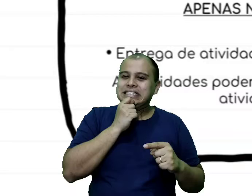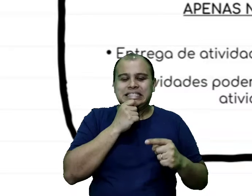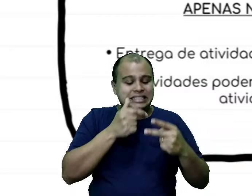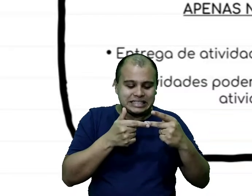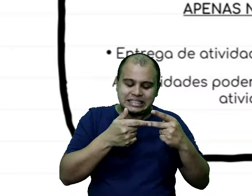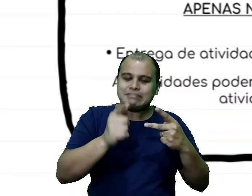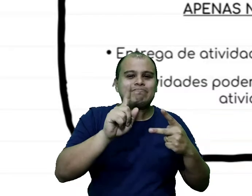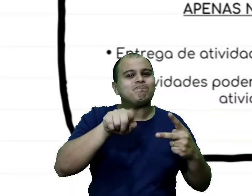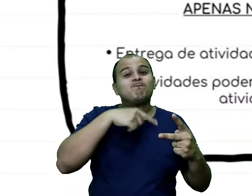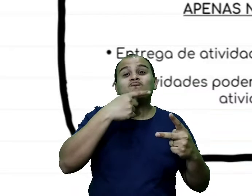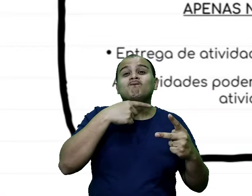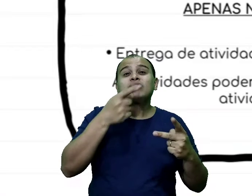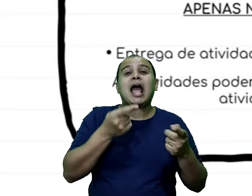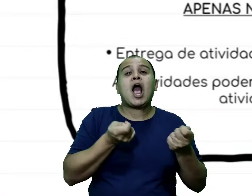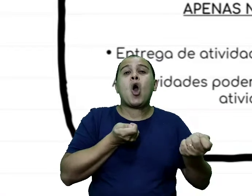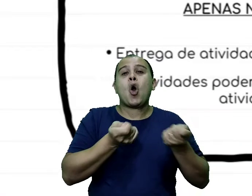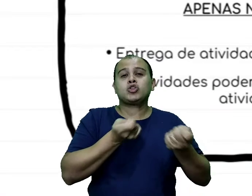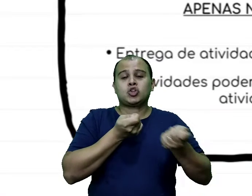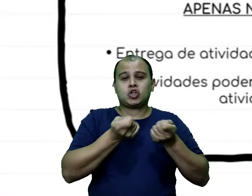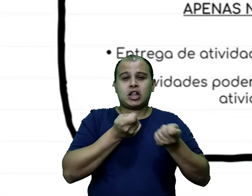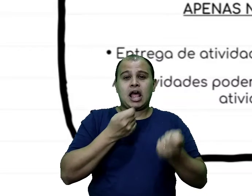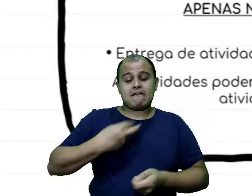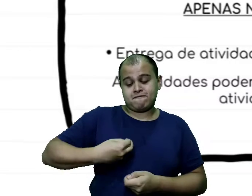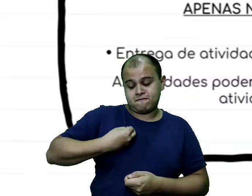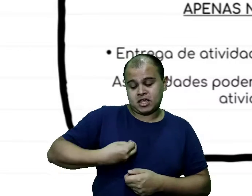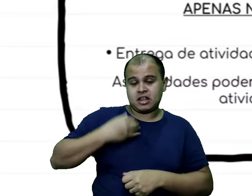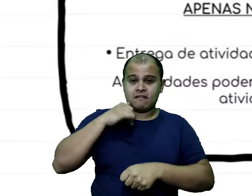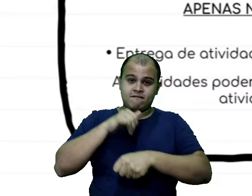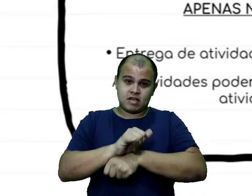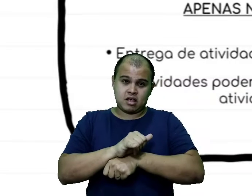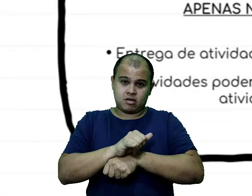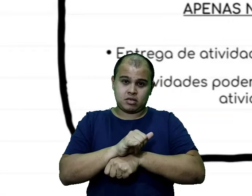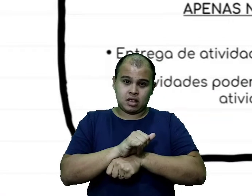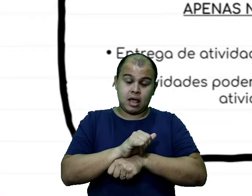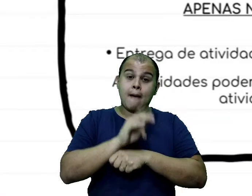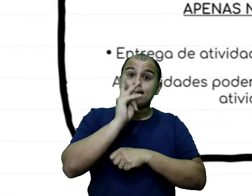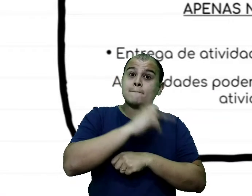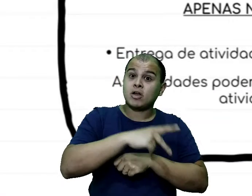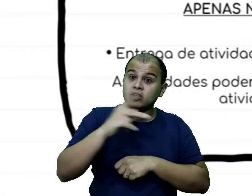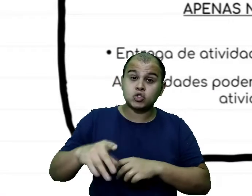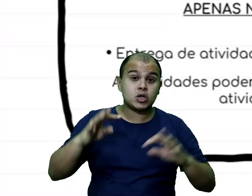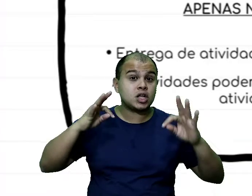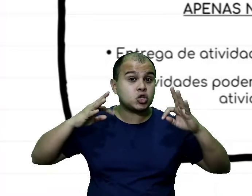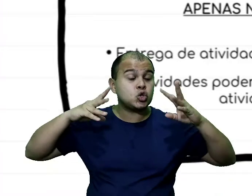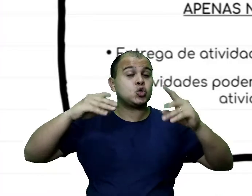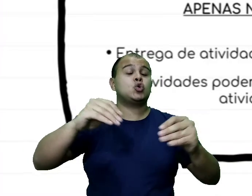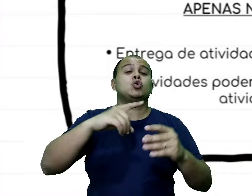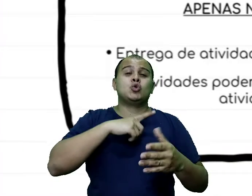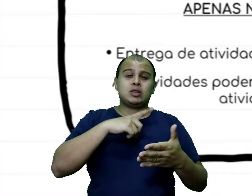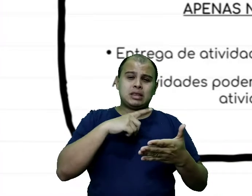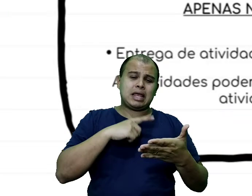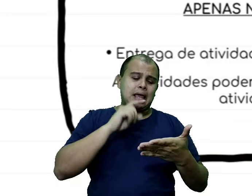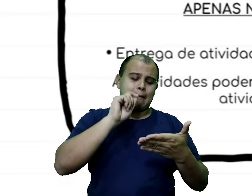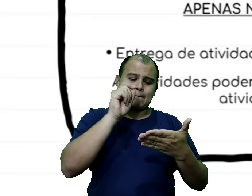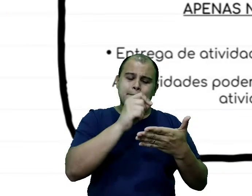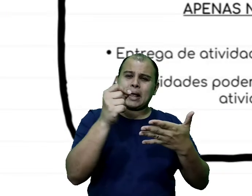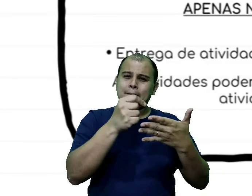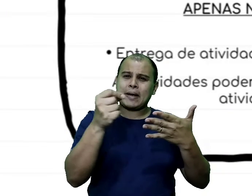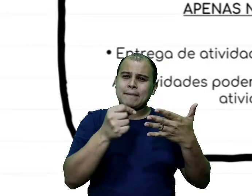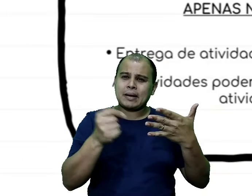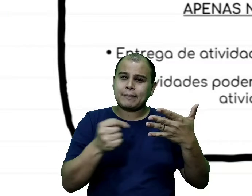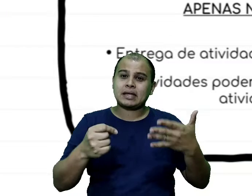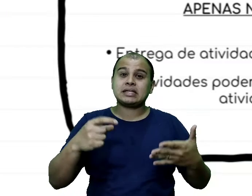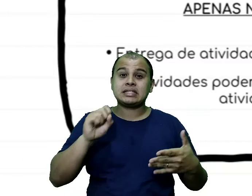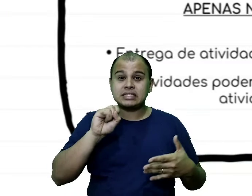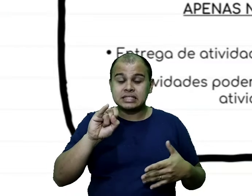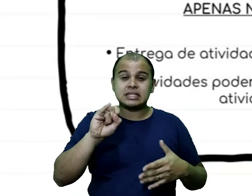não consegue mais alterar a frequência. Agora, as professoras pedagogas estão anotando tudo no diário.